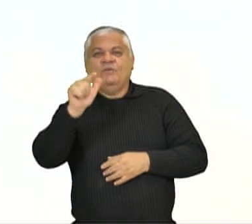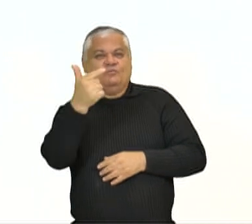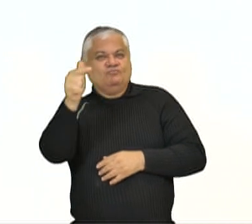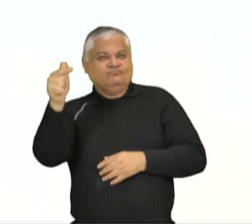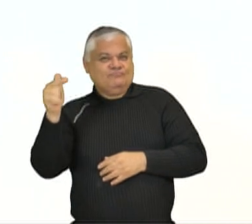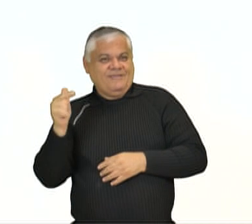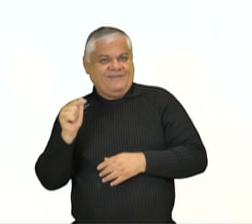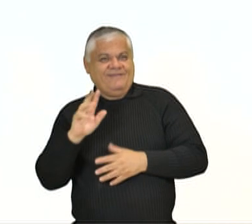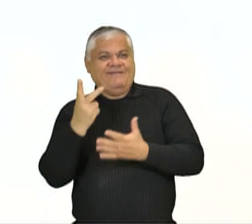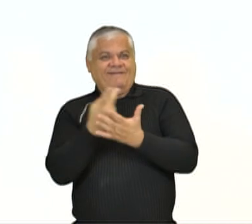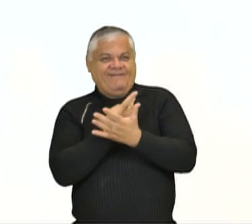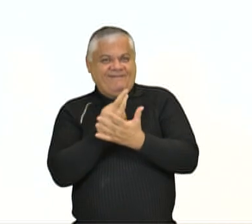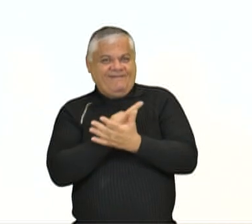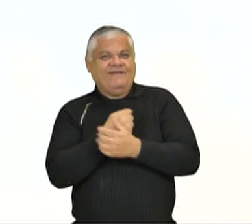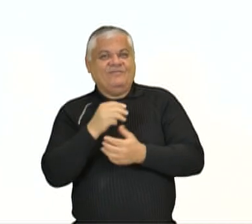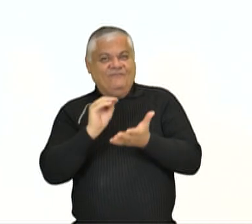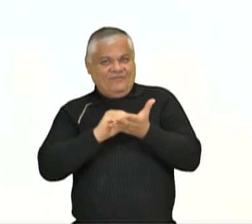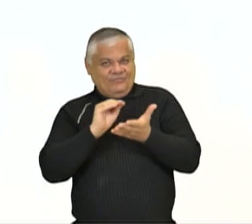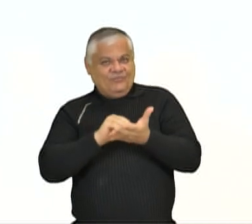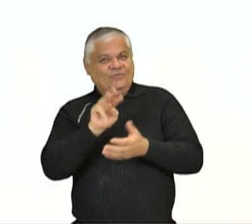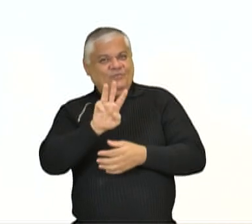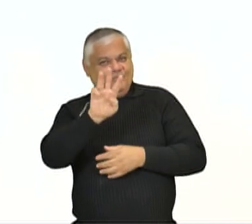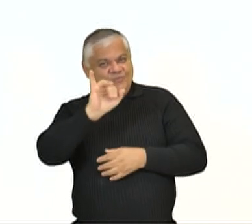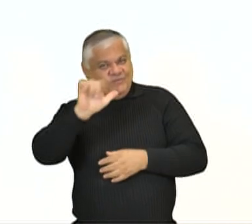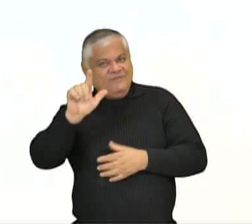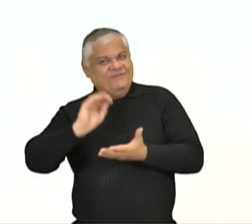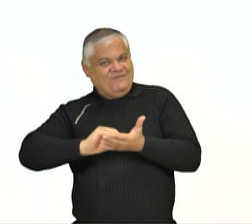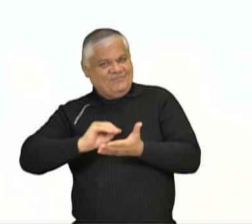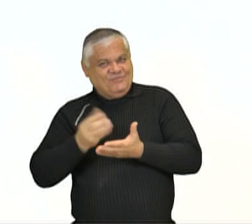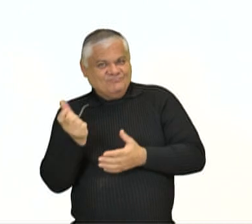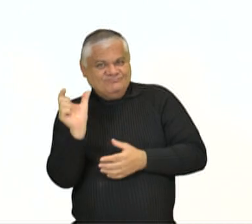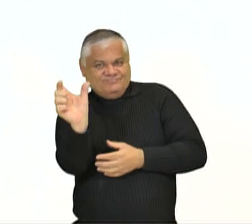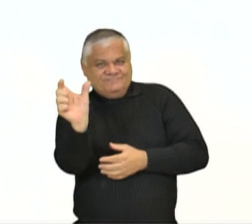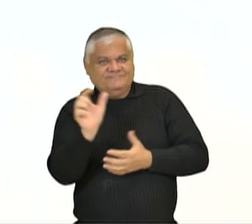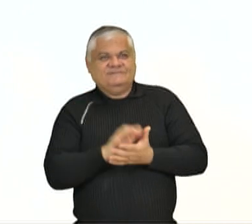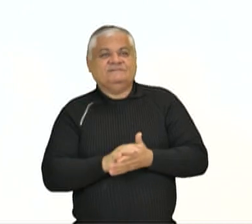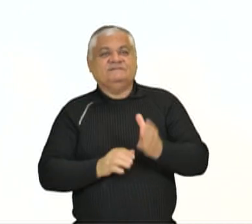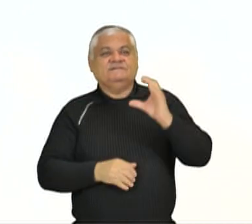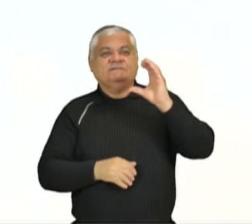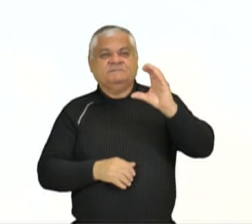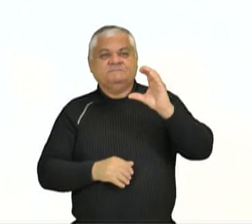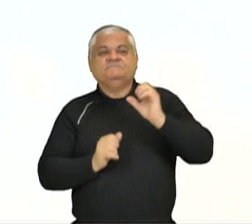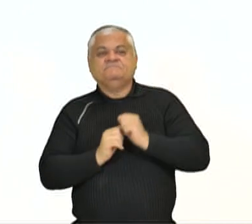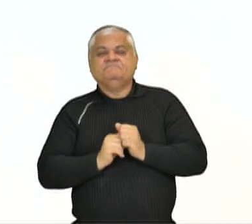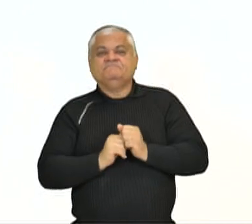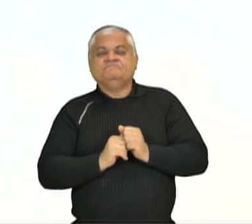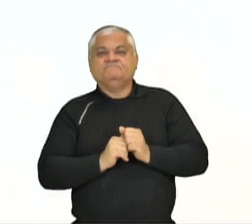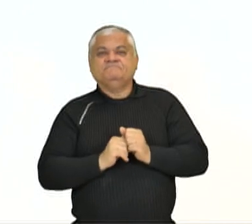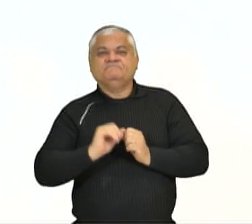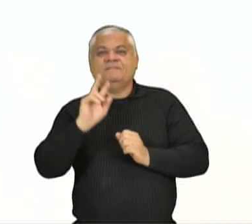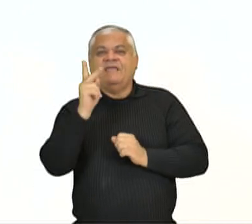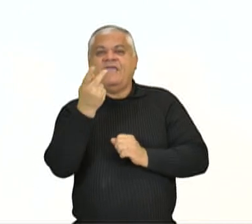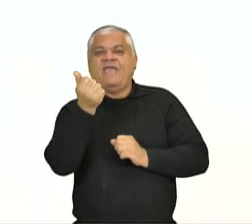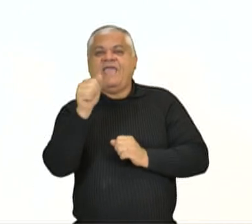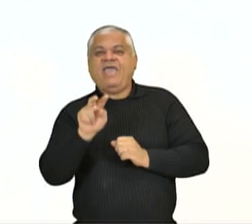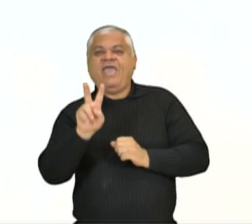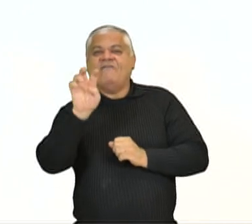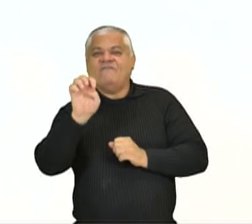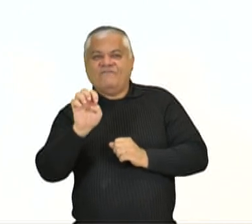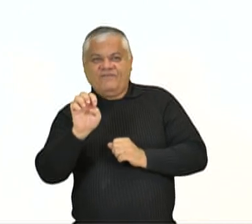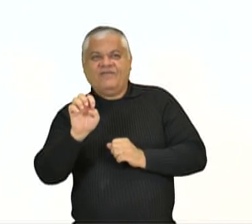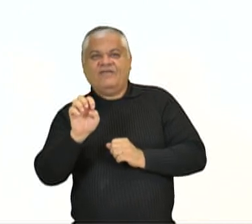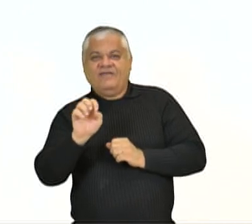verbo bring, para indicar futuro. É o que estava faltando. Letra C. If I have the money, I will buy a